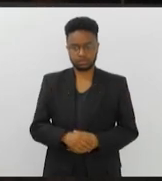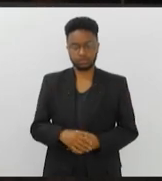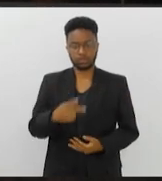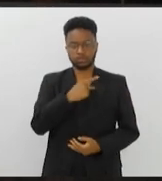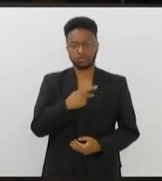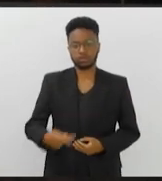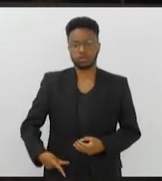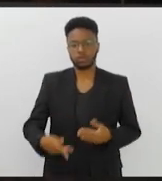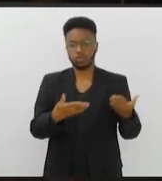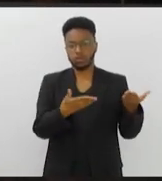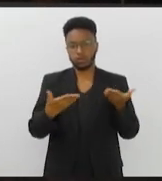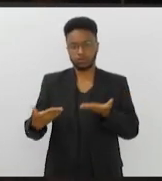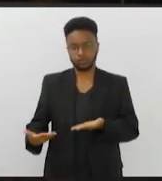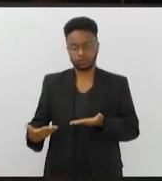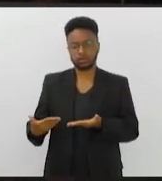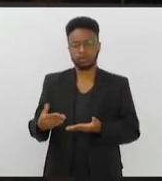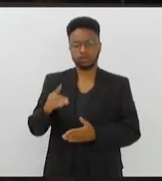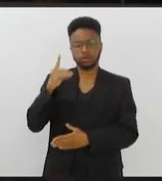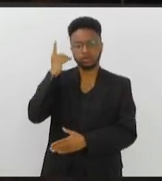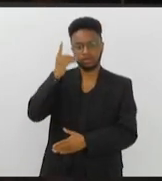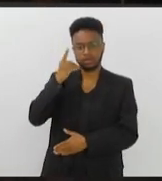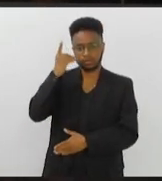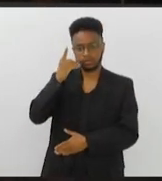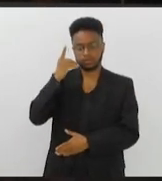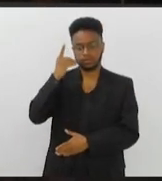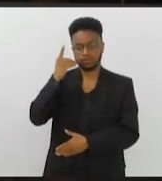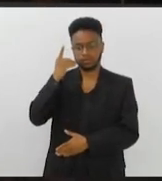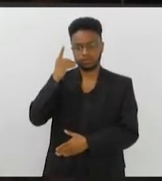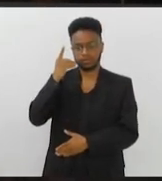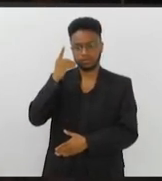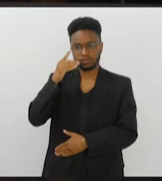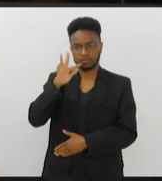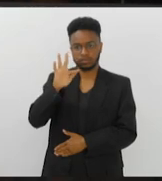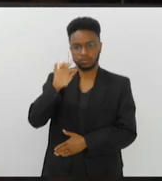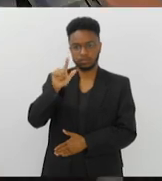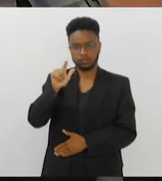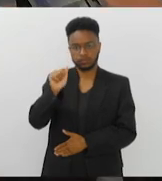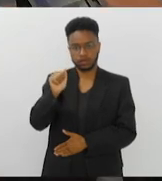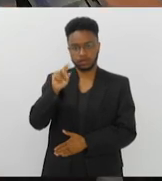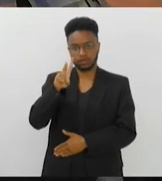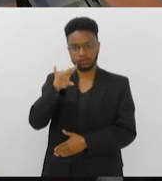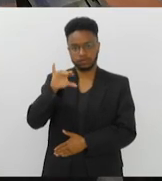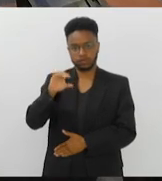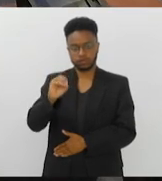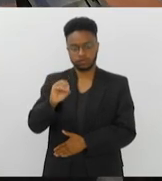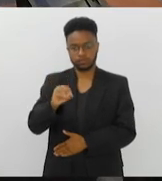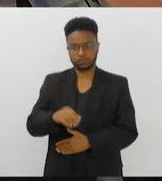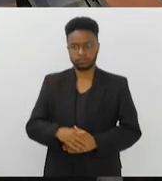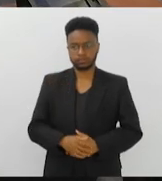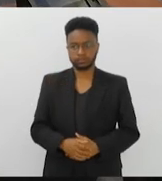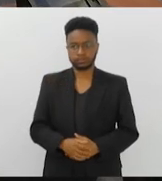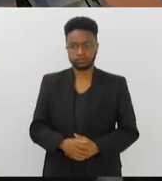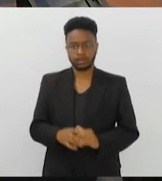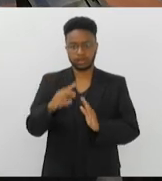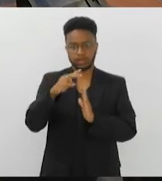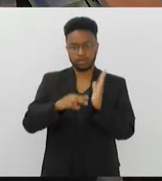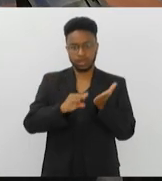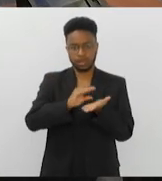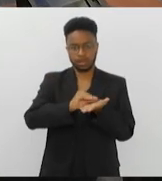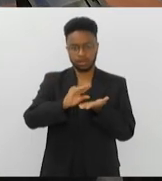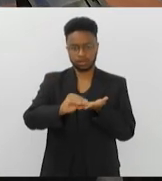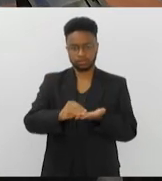presidência convida nosso nobre deputado Flávio Serafim para fazer a leitura da